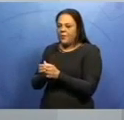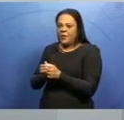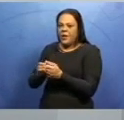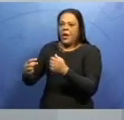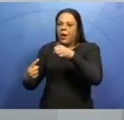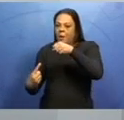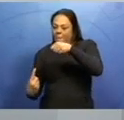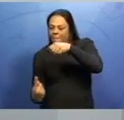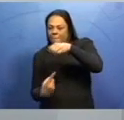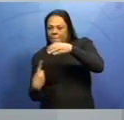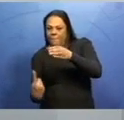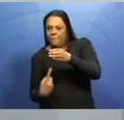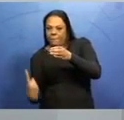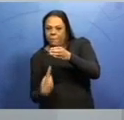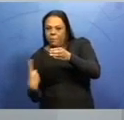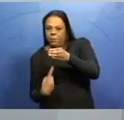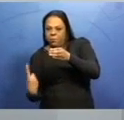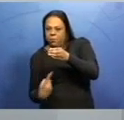Batas.